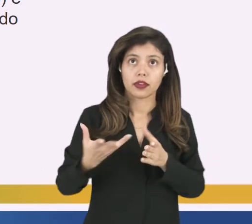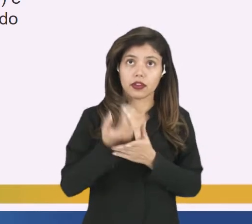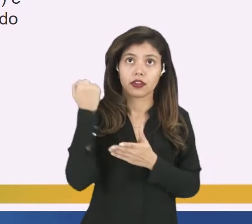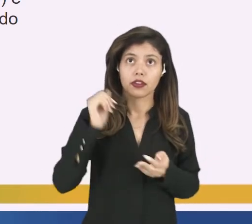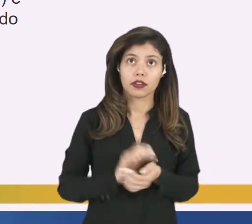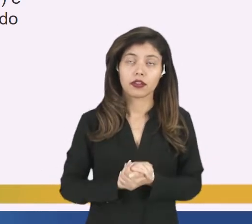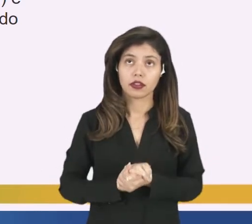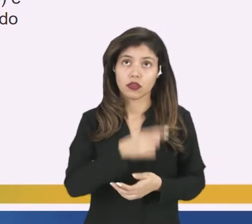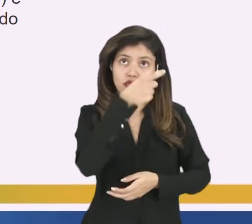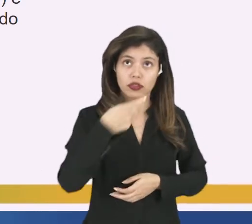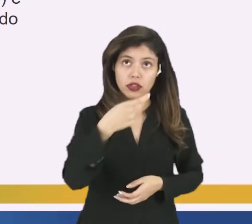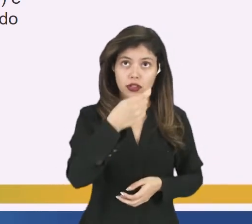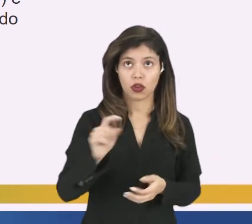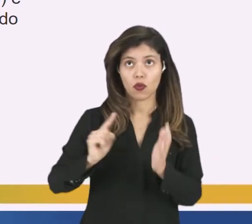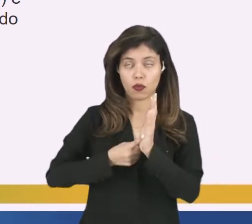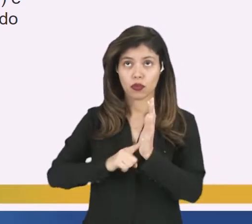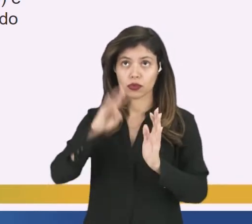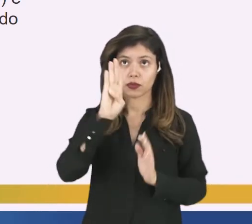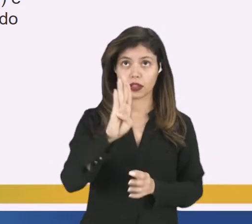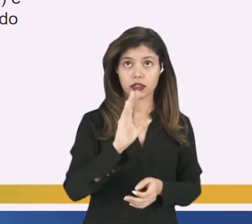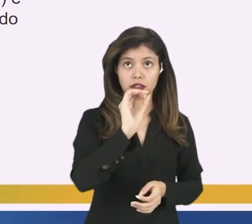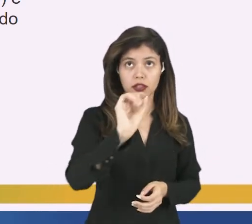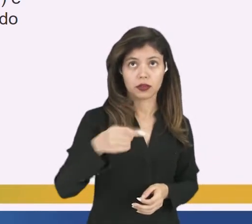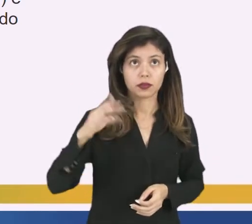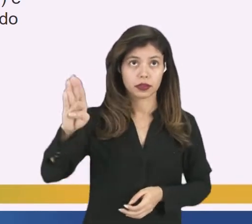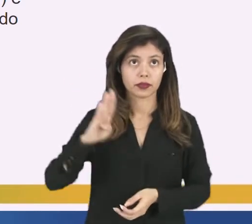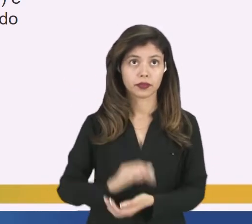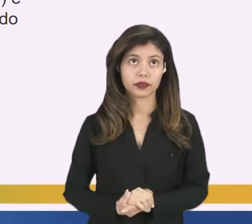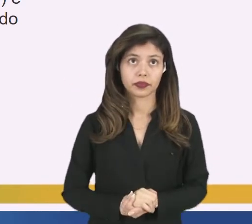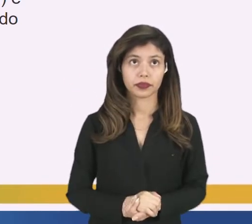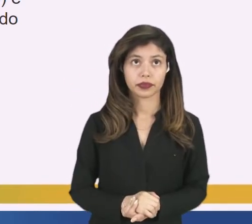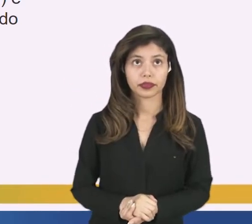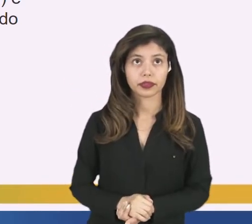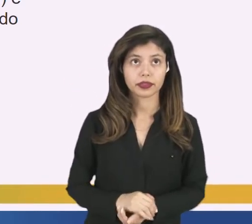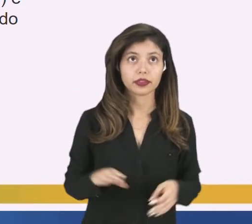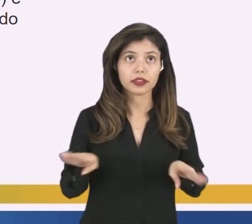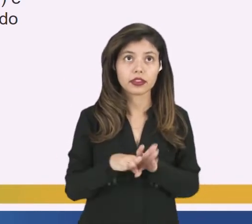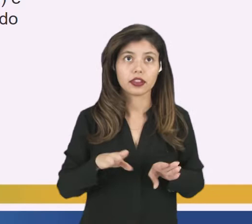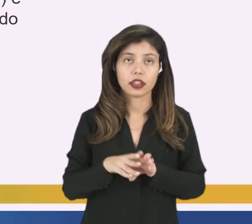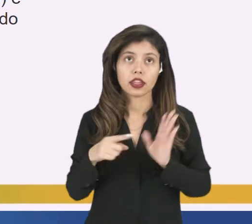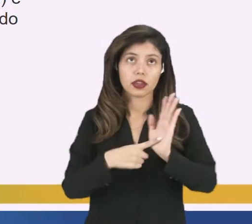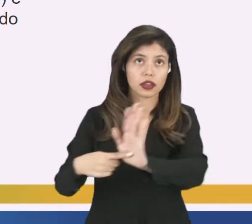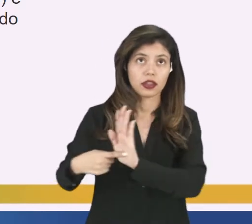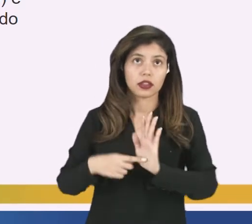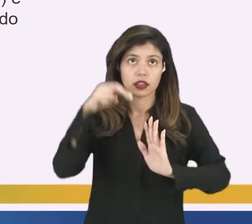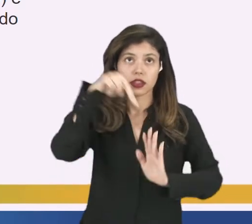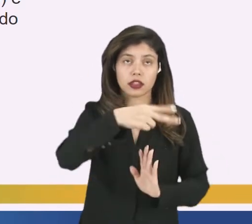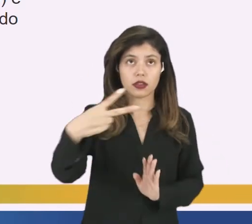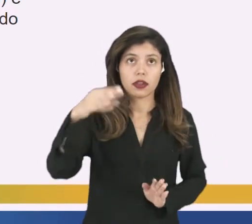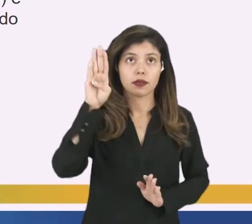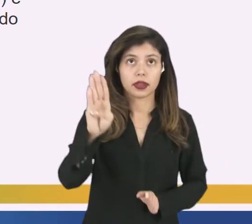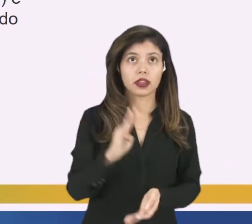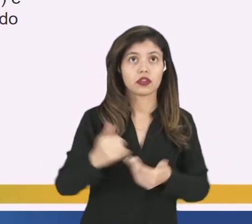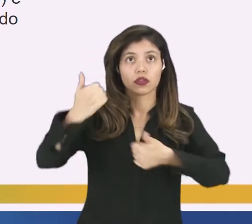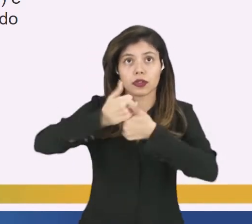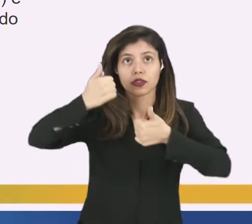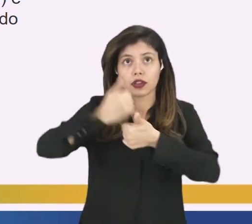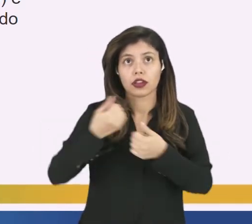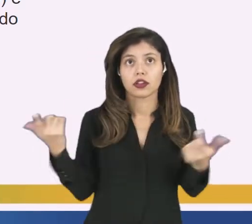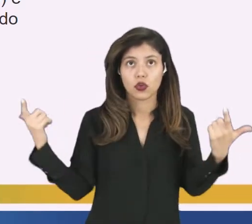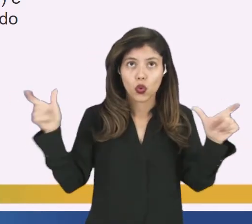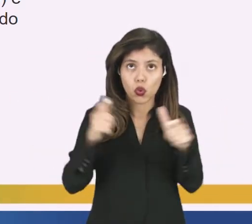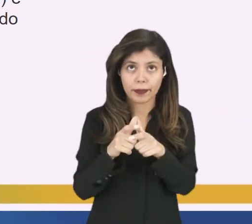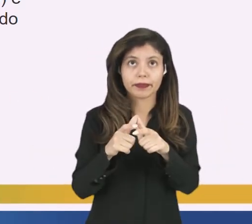eixo x, tá? Que intercepta o eixo x e o ponto B, 0 e B, está no eixo y. Se eu considerar que o n é igual a b, eu